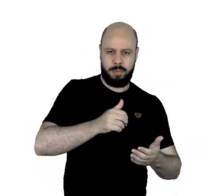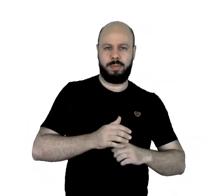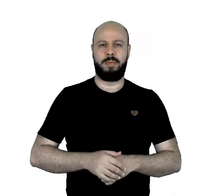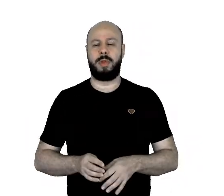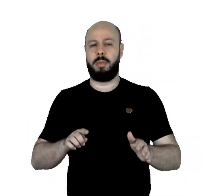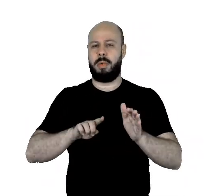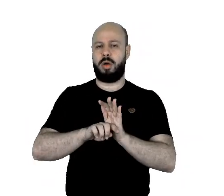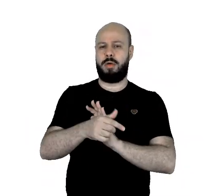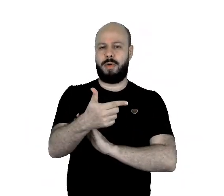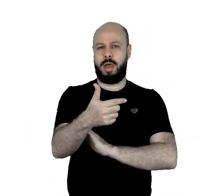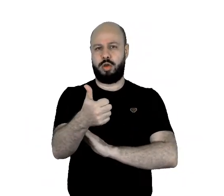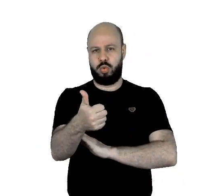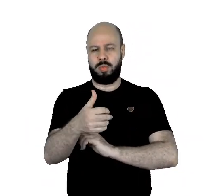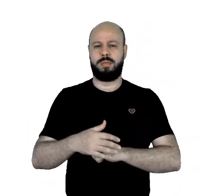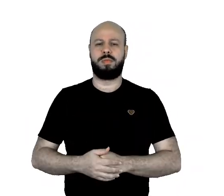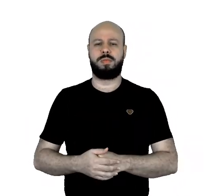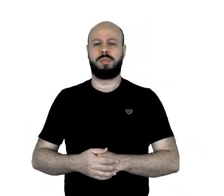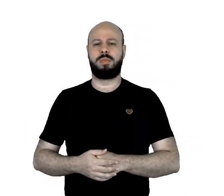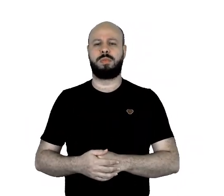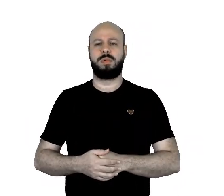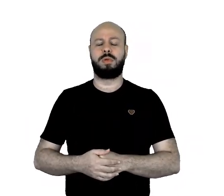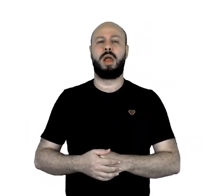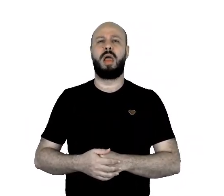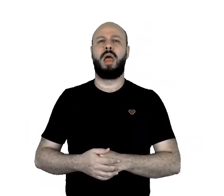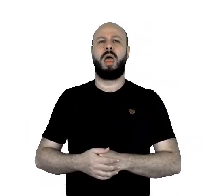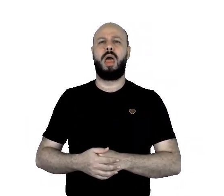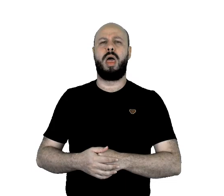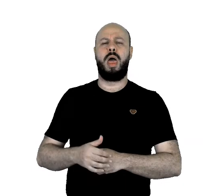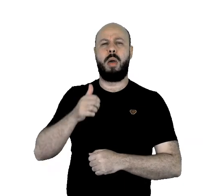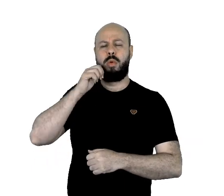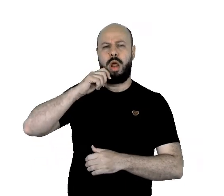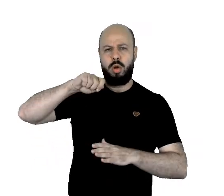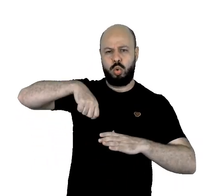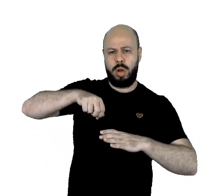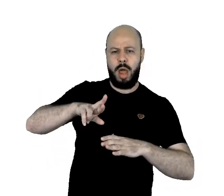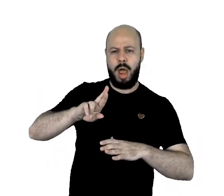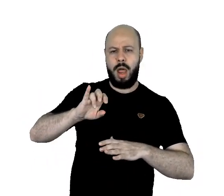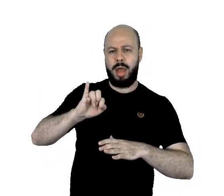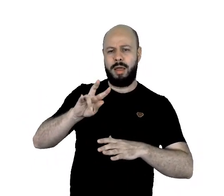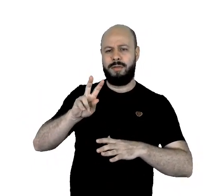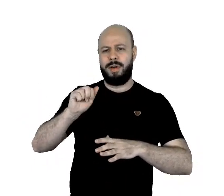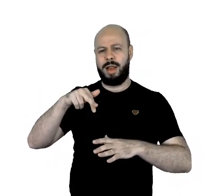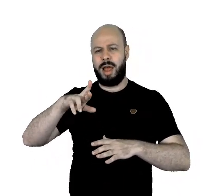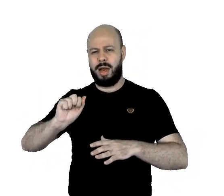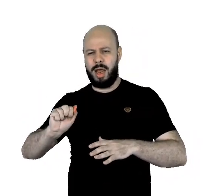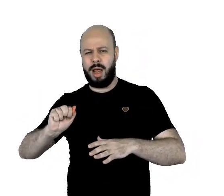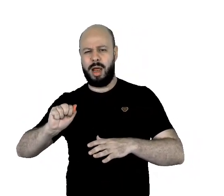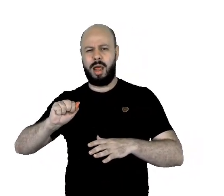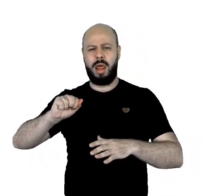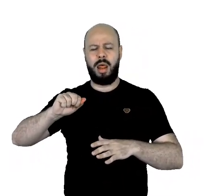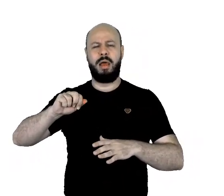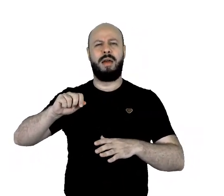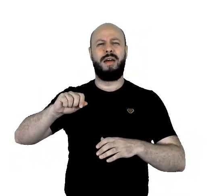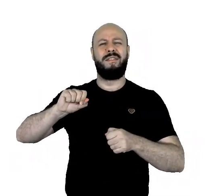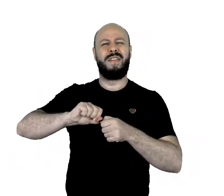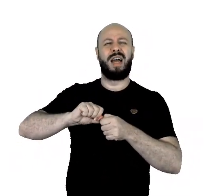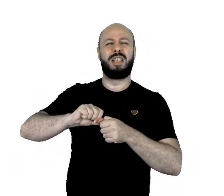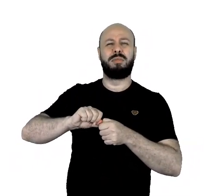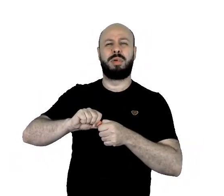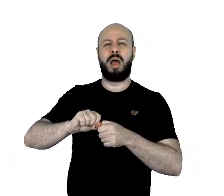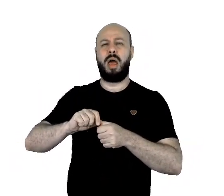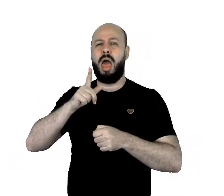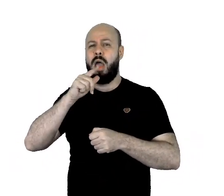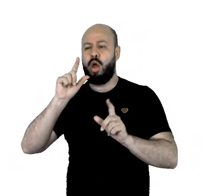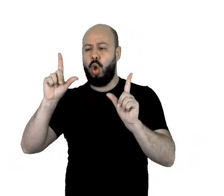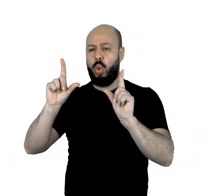Questão 21. O que a cozinheira Rivanara Bernardes faz para economizar água? Ela